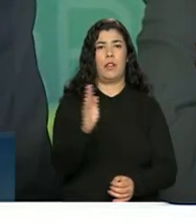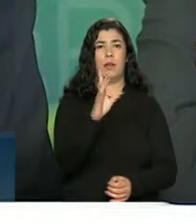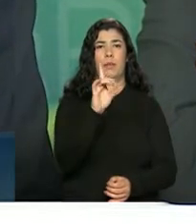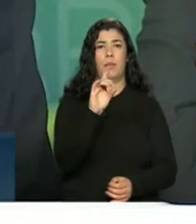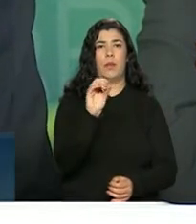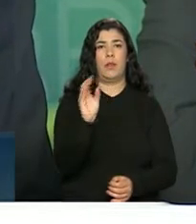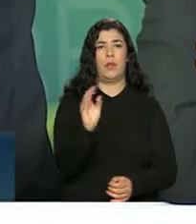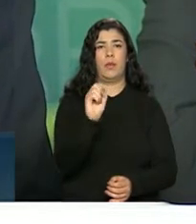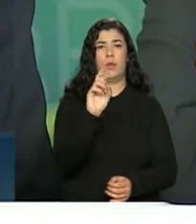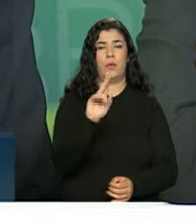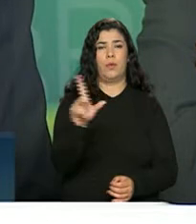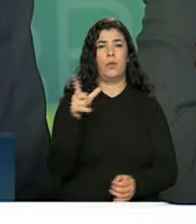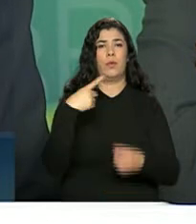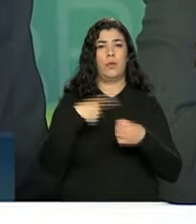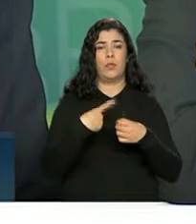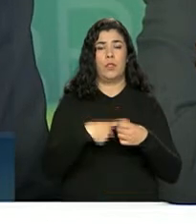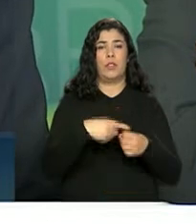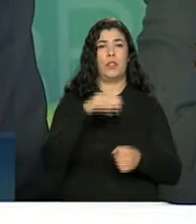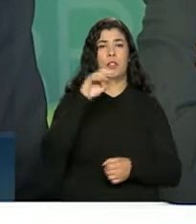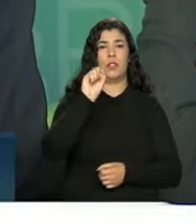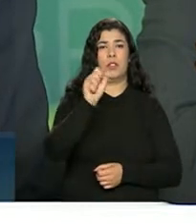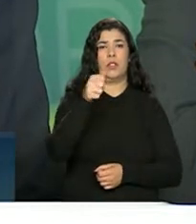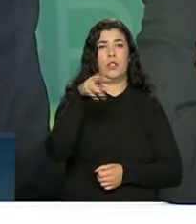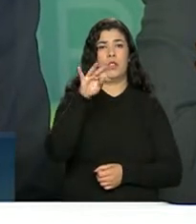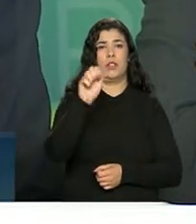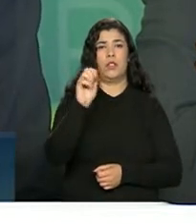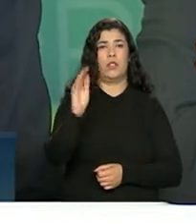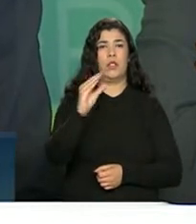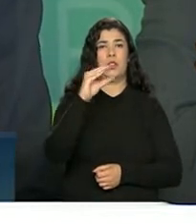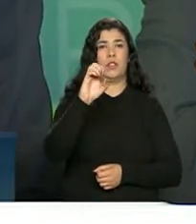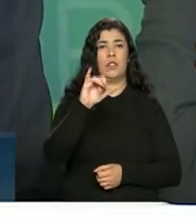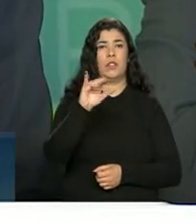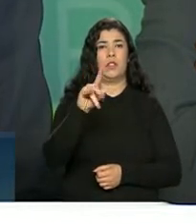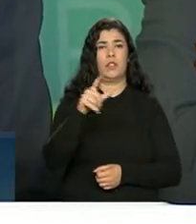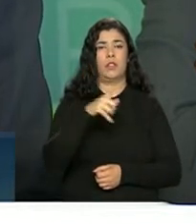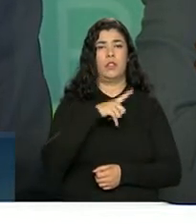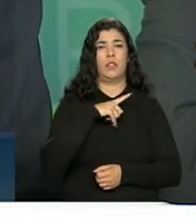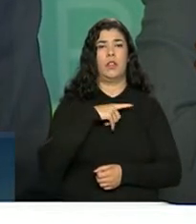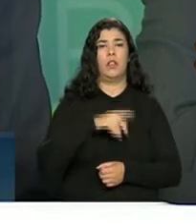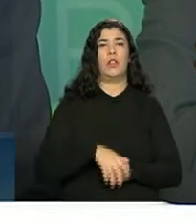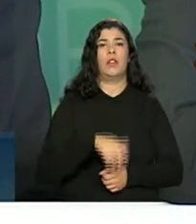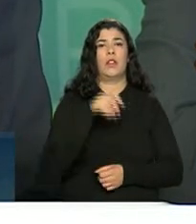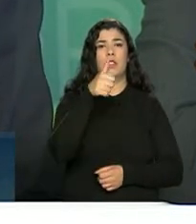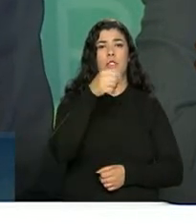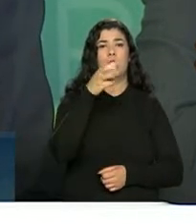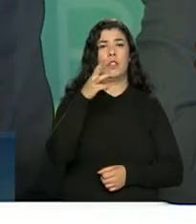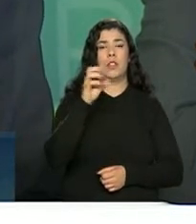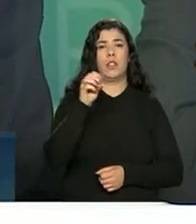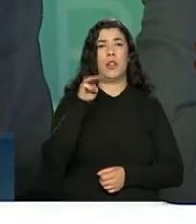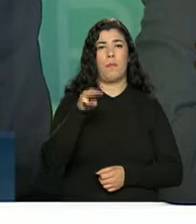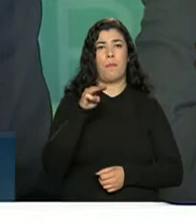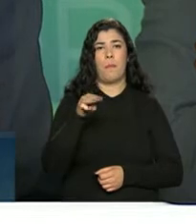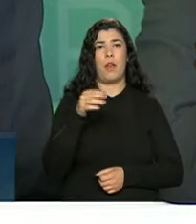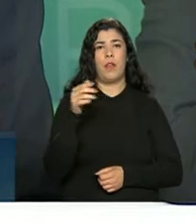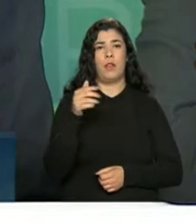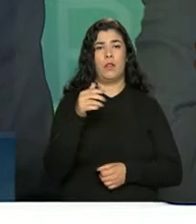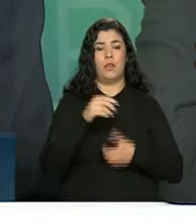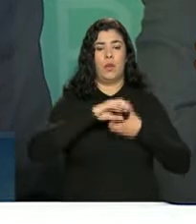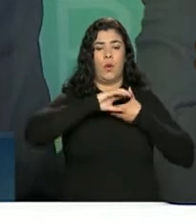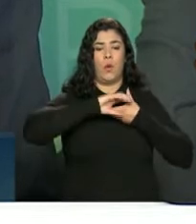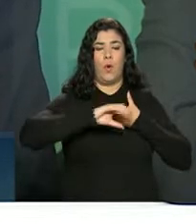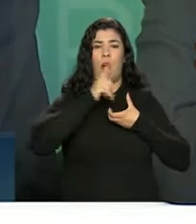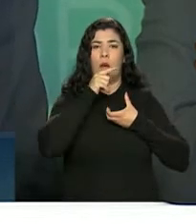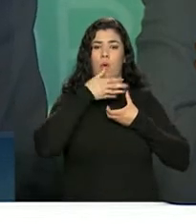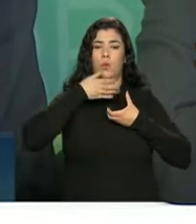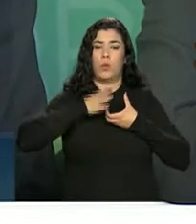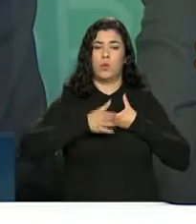em Santa Cecília dos hoje cerca de 130 metros por segundo para 110 metros